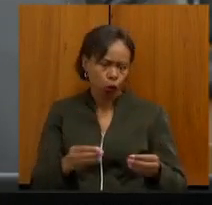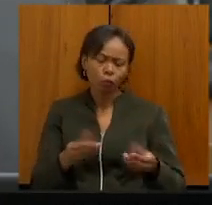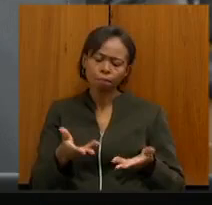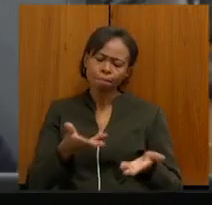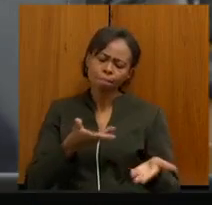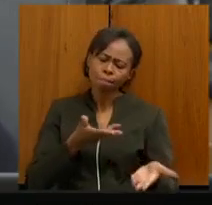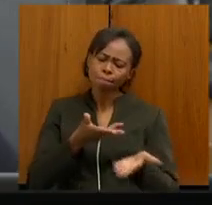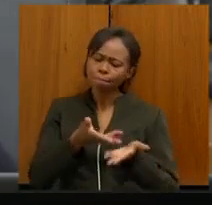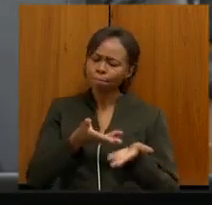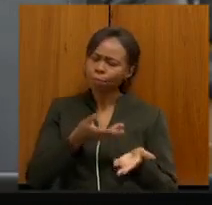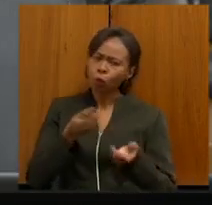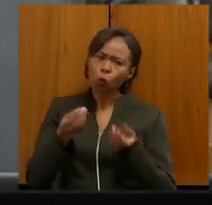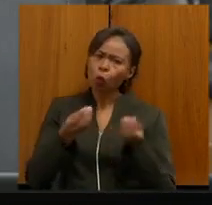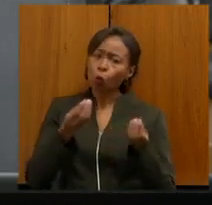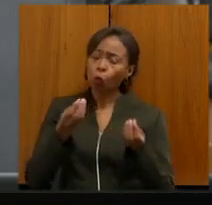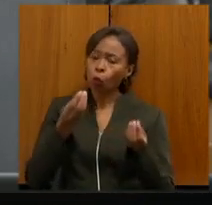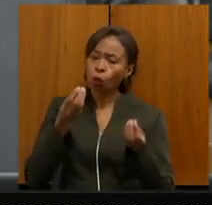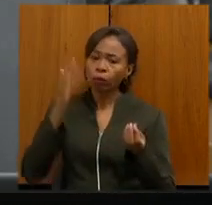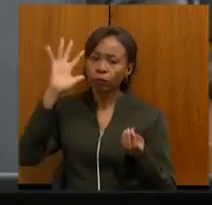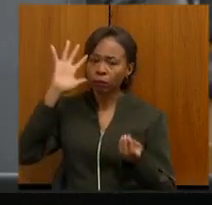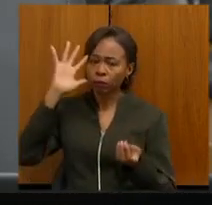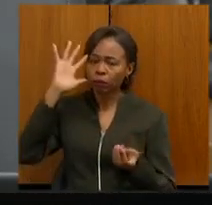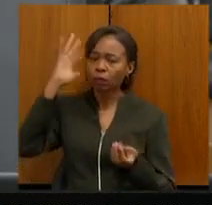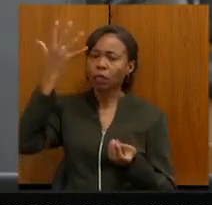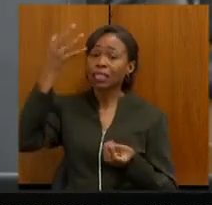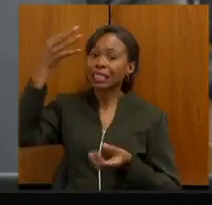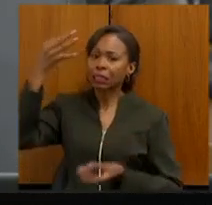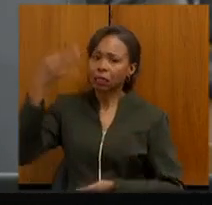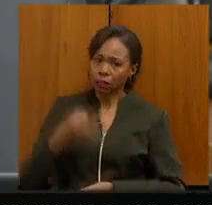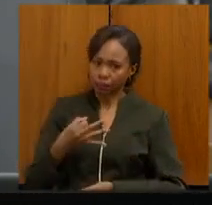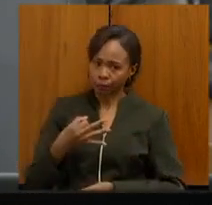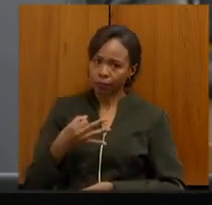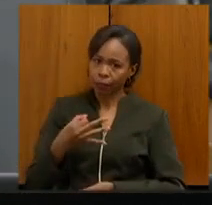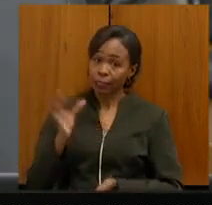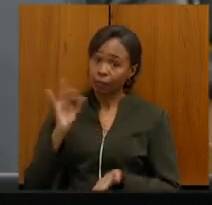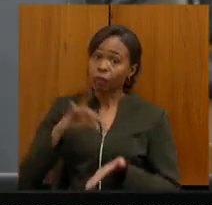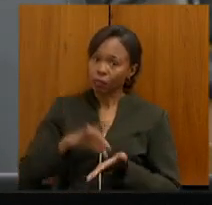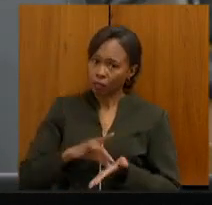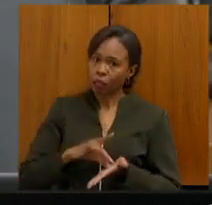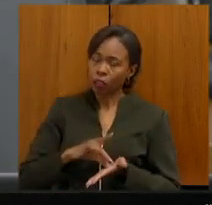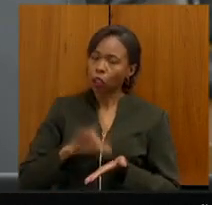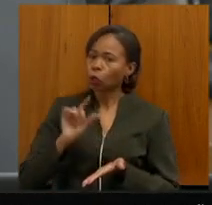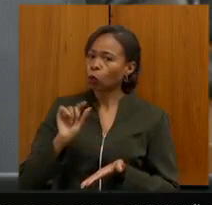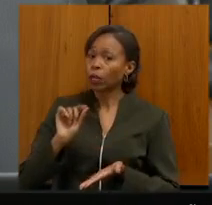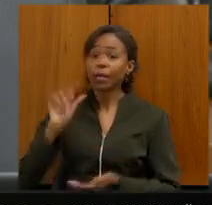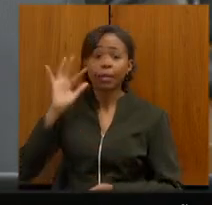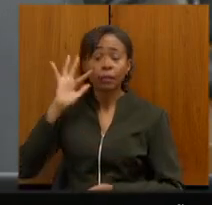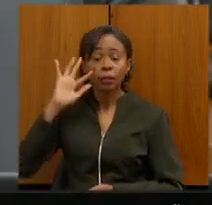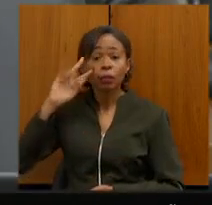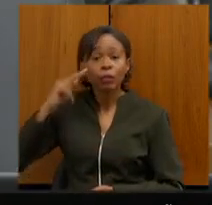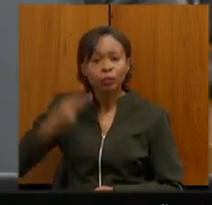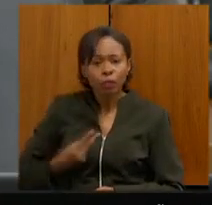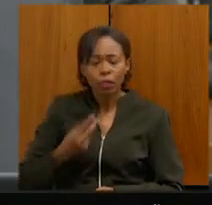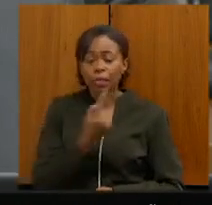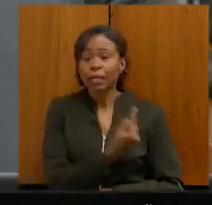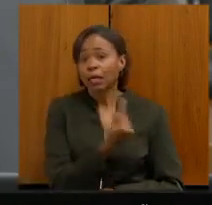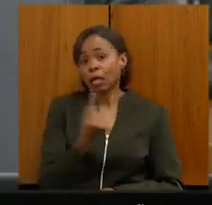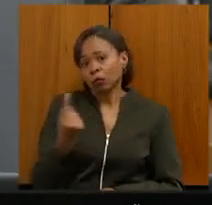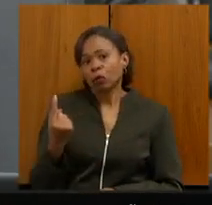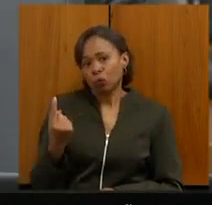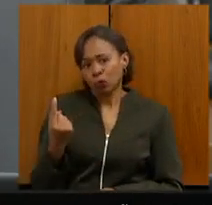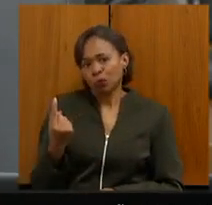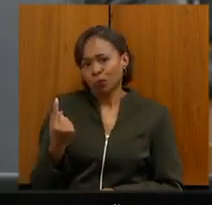a gente vai construir soluções efetivas e soluções efetivas eu o conhecimento daquilo que cada um